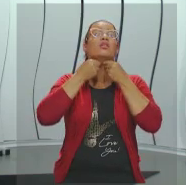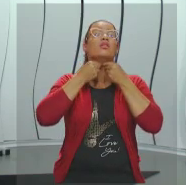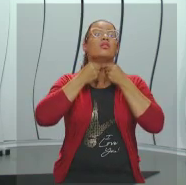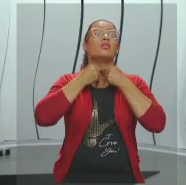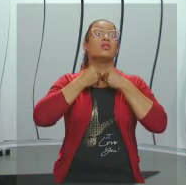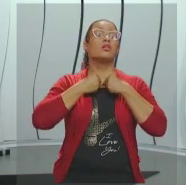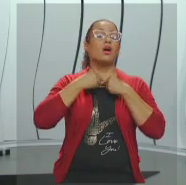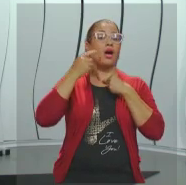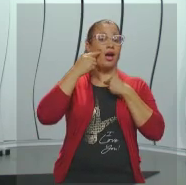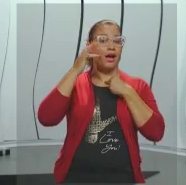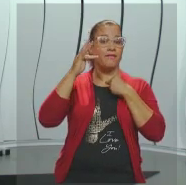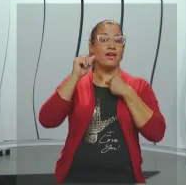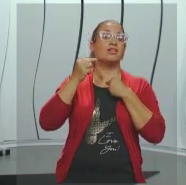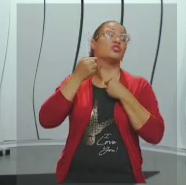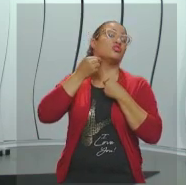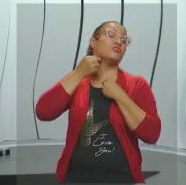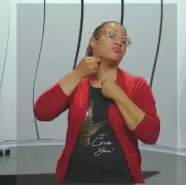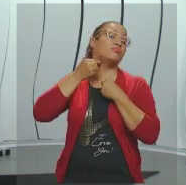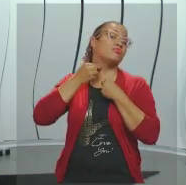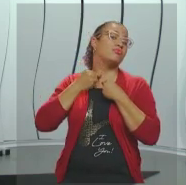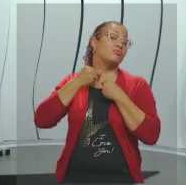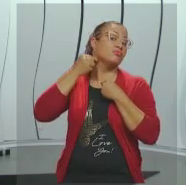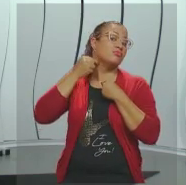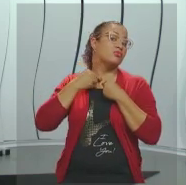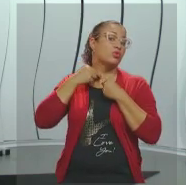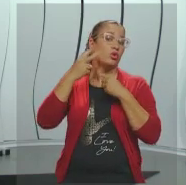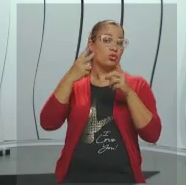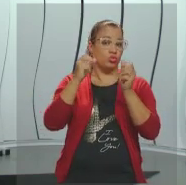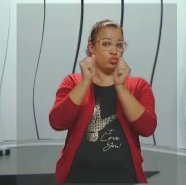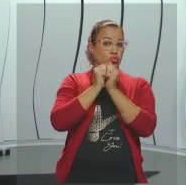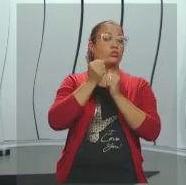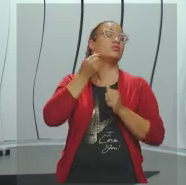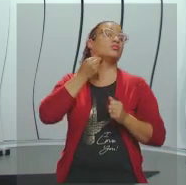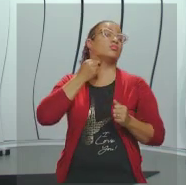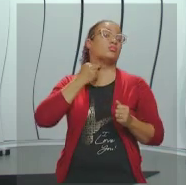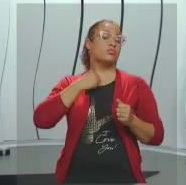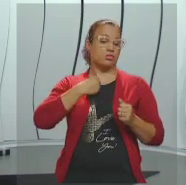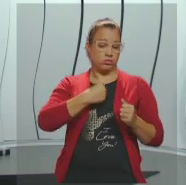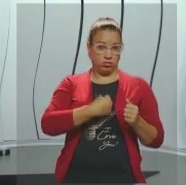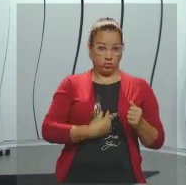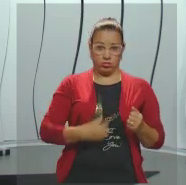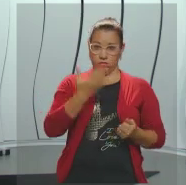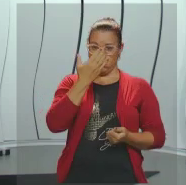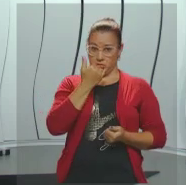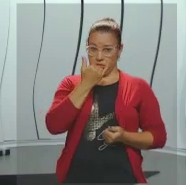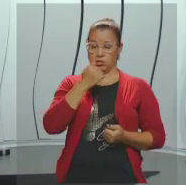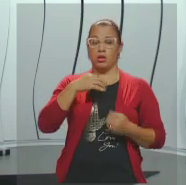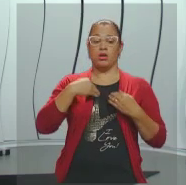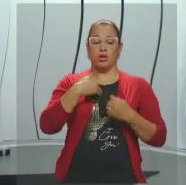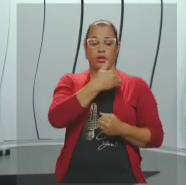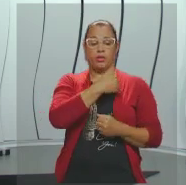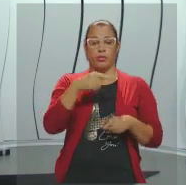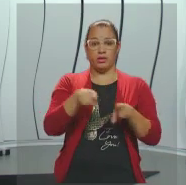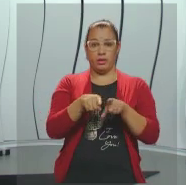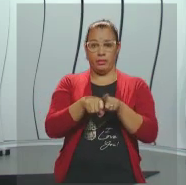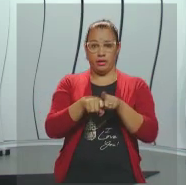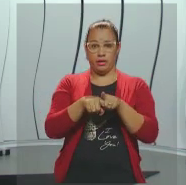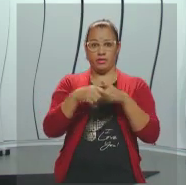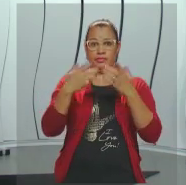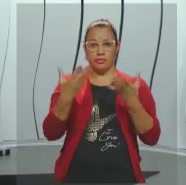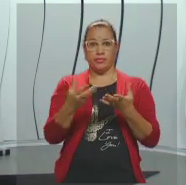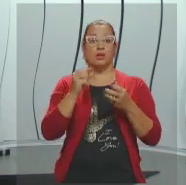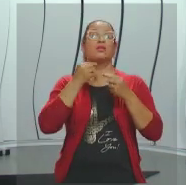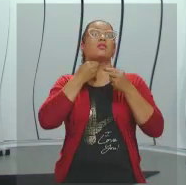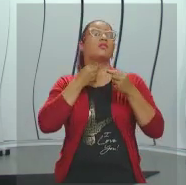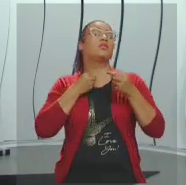A faringe pertence aos dois sistemas, digestório e respiratório. Agora, imagina se não tivesse algo que